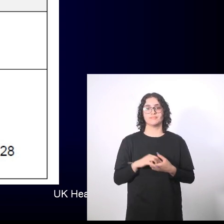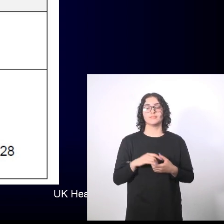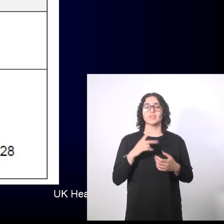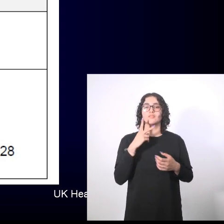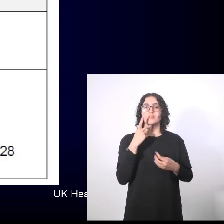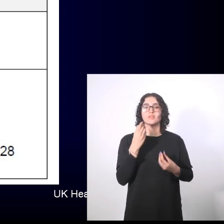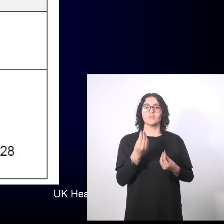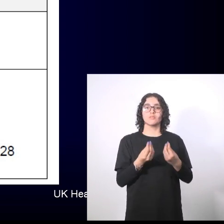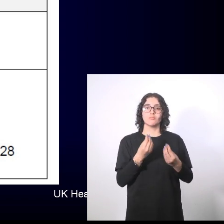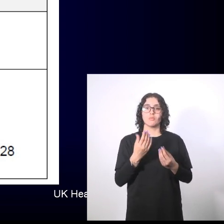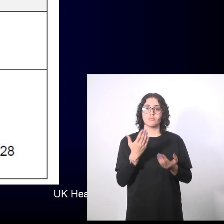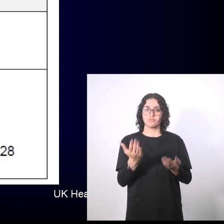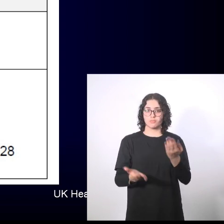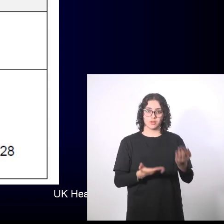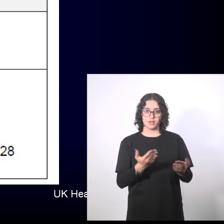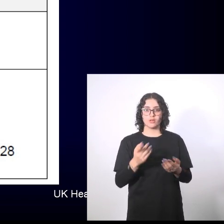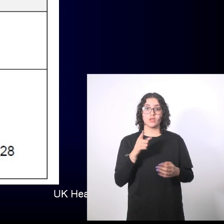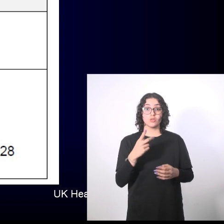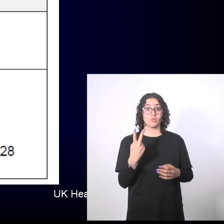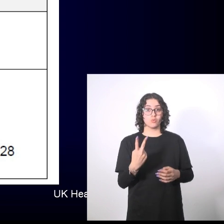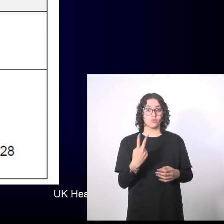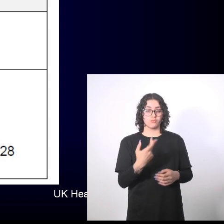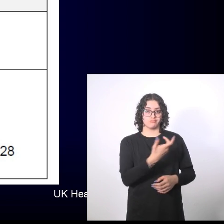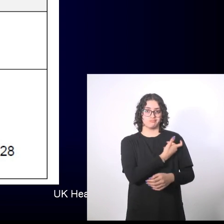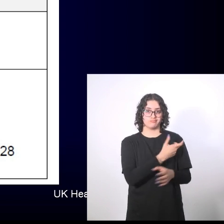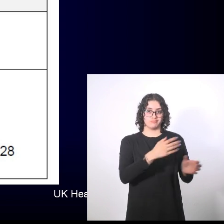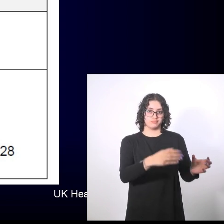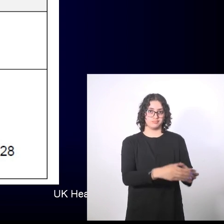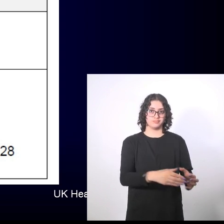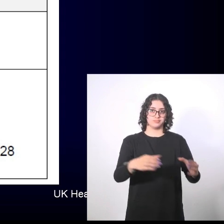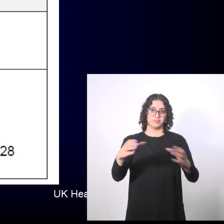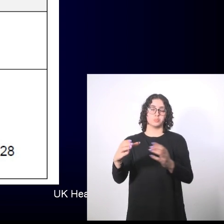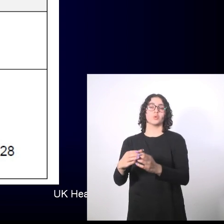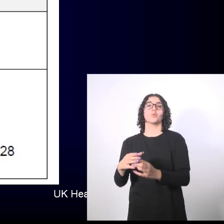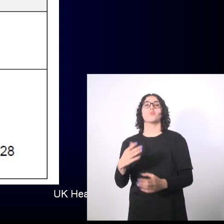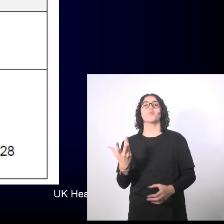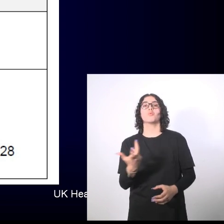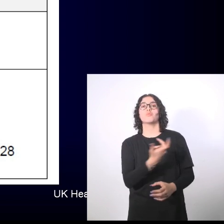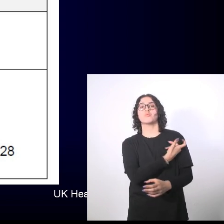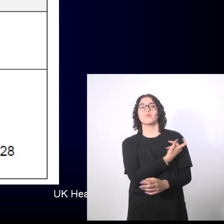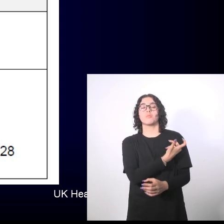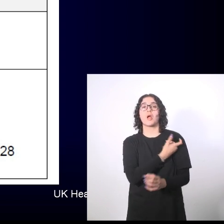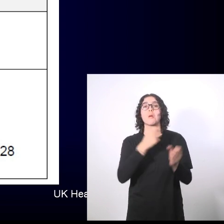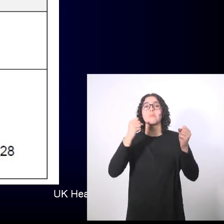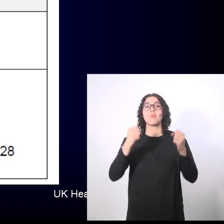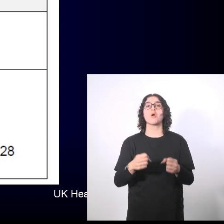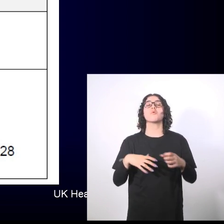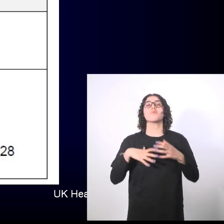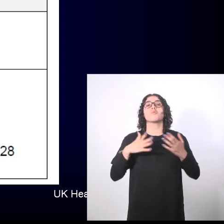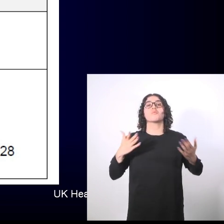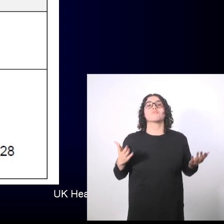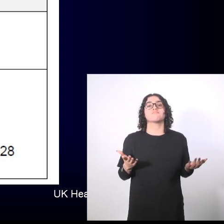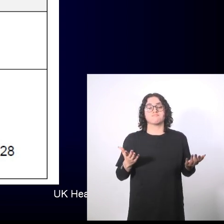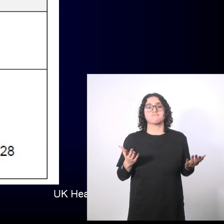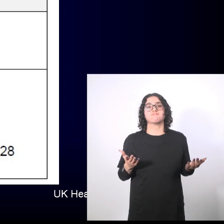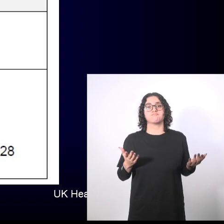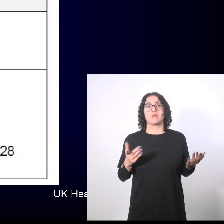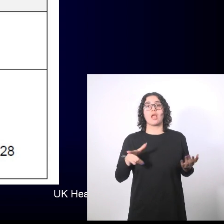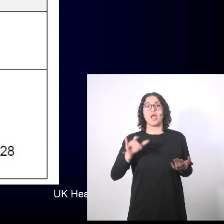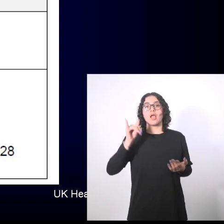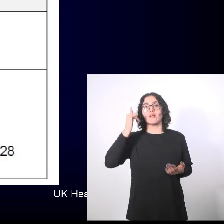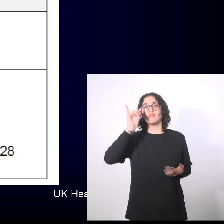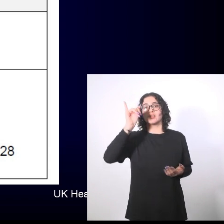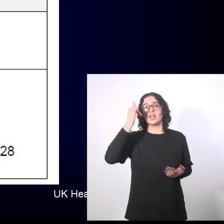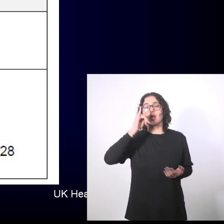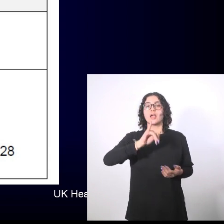uso da vacina em 2 grupos. Quais seriam os grupos elegíveis para receber a vacina como uma forma de